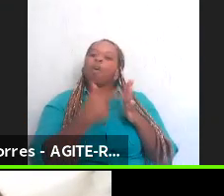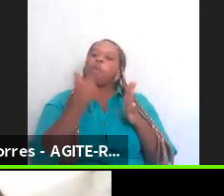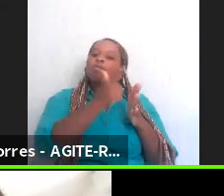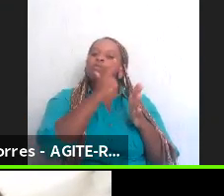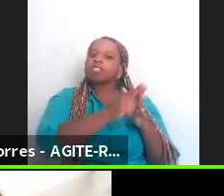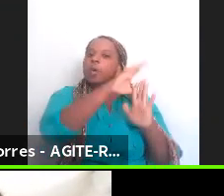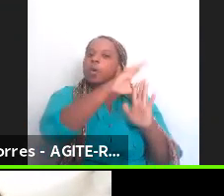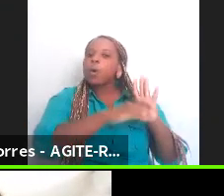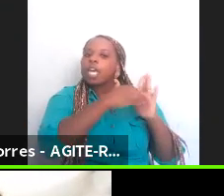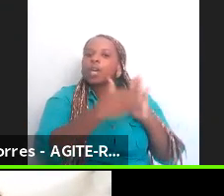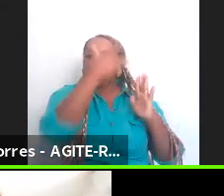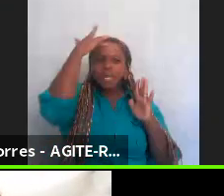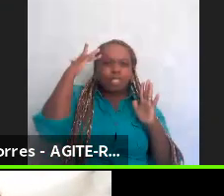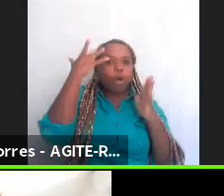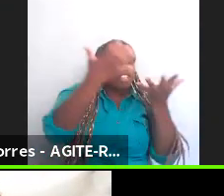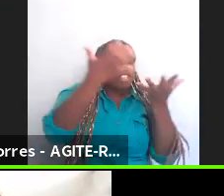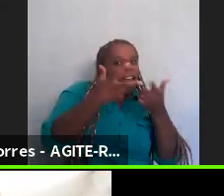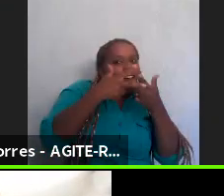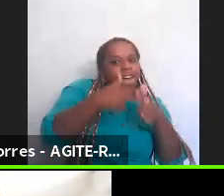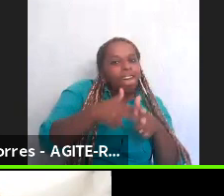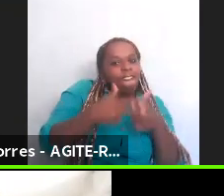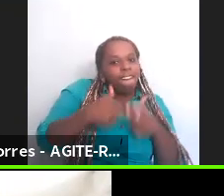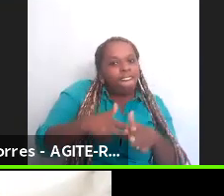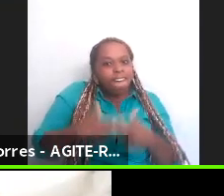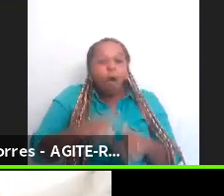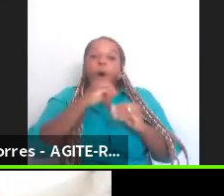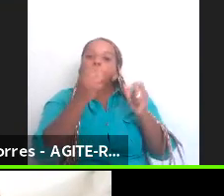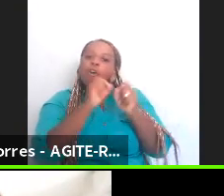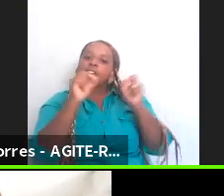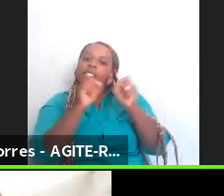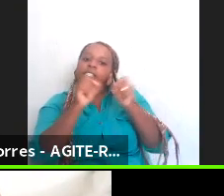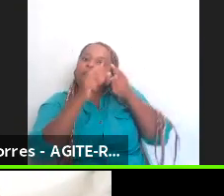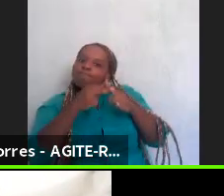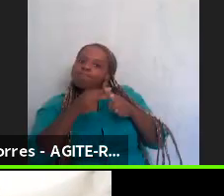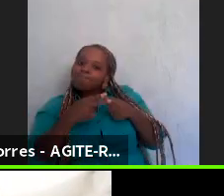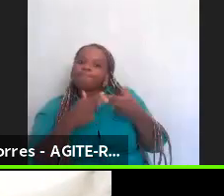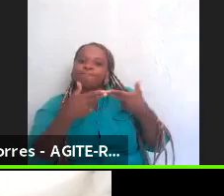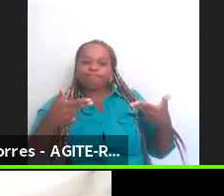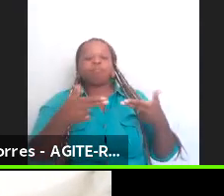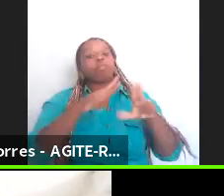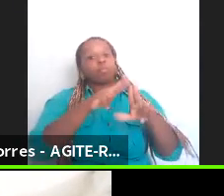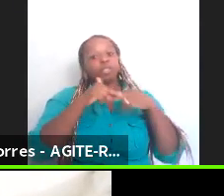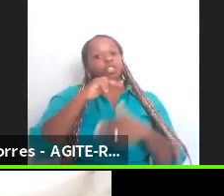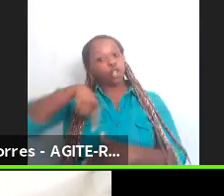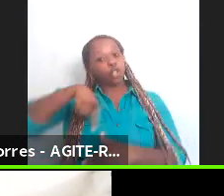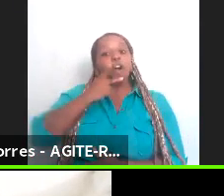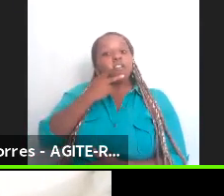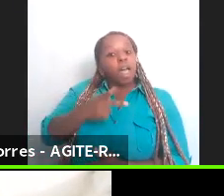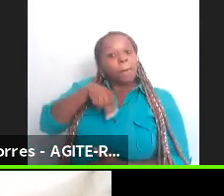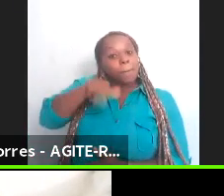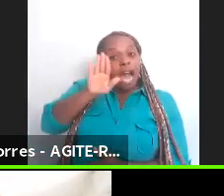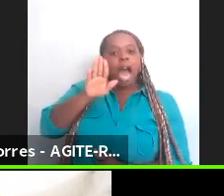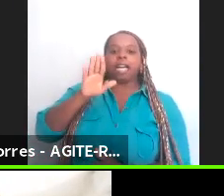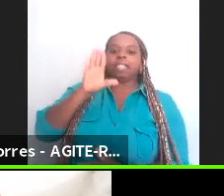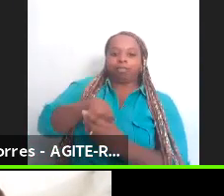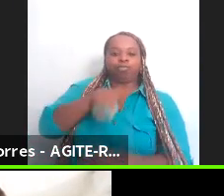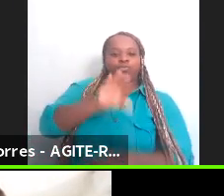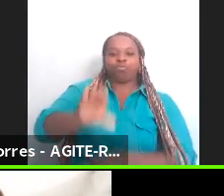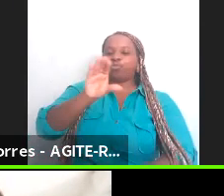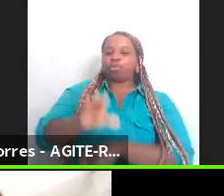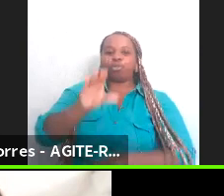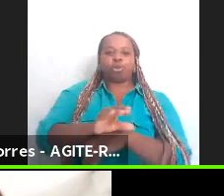quer revisar ou fazer copydesk. Mas eu acho, assim, o que a gente falou muito nesse curso é que não dá para sair